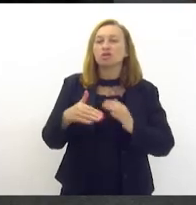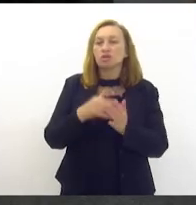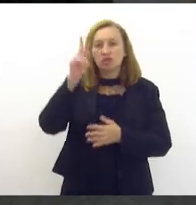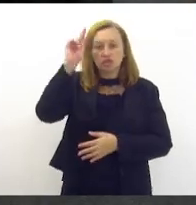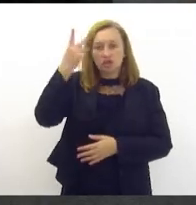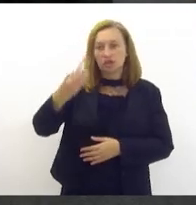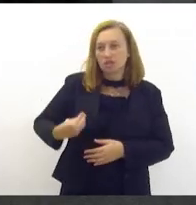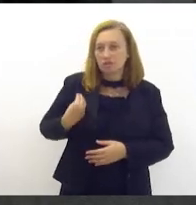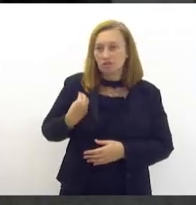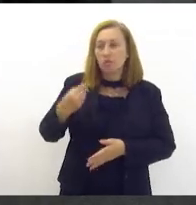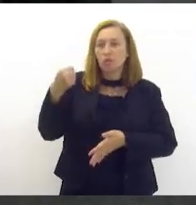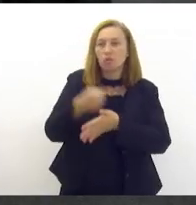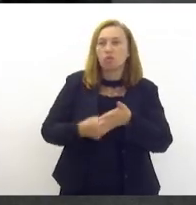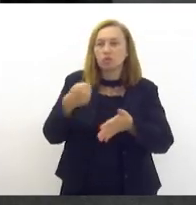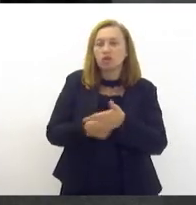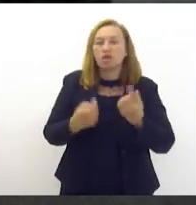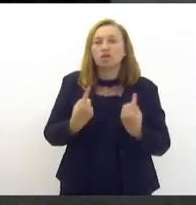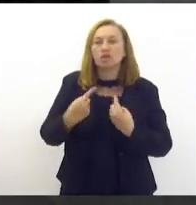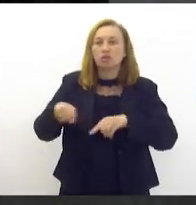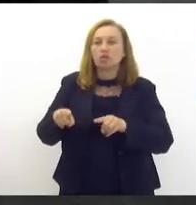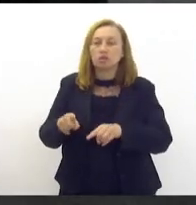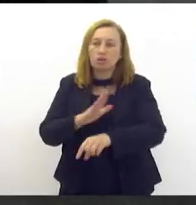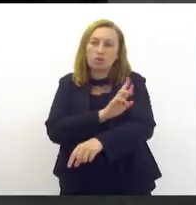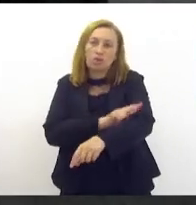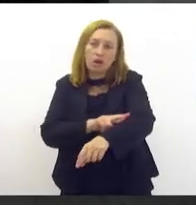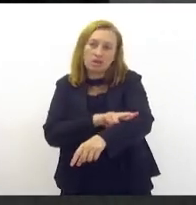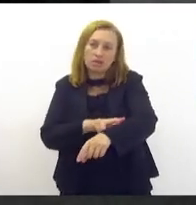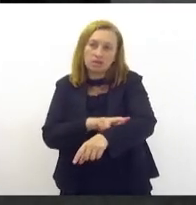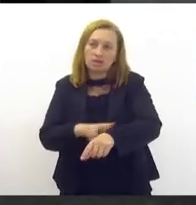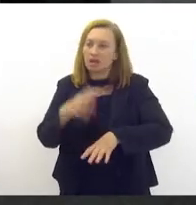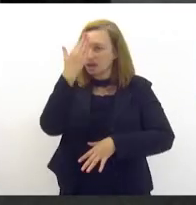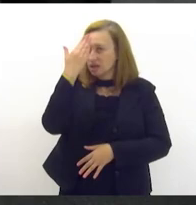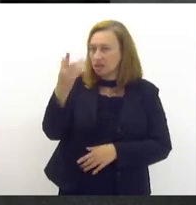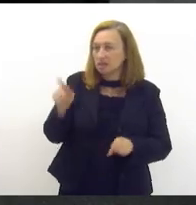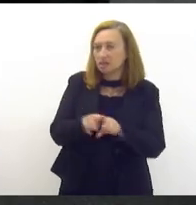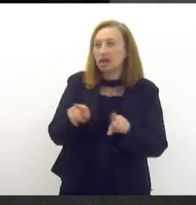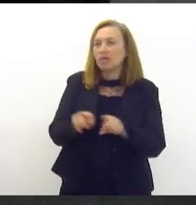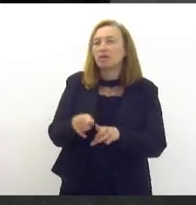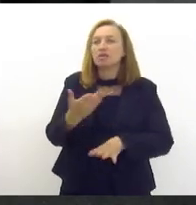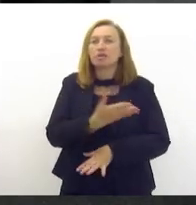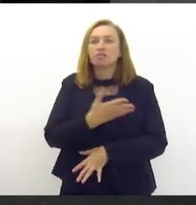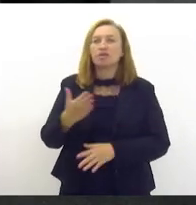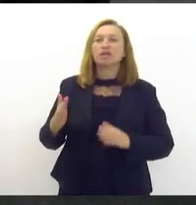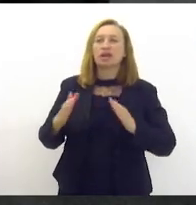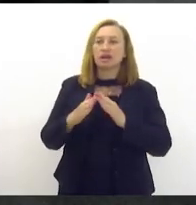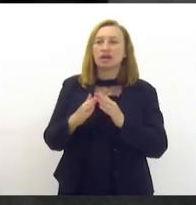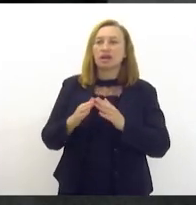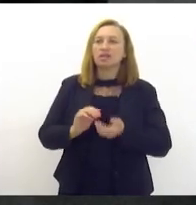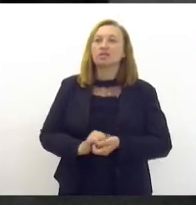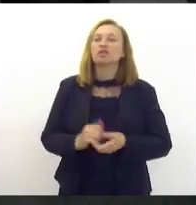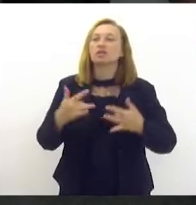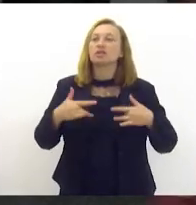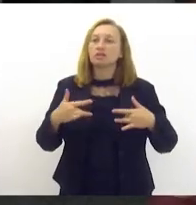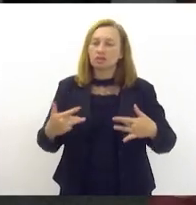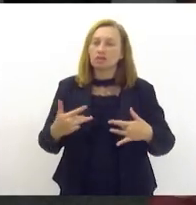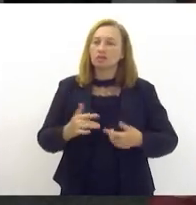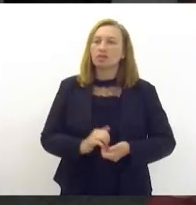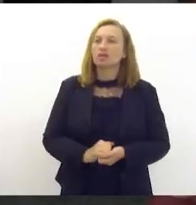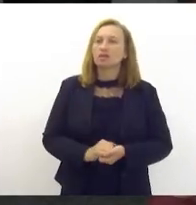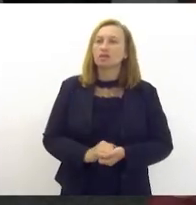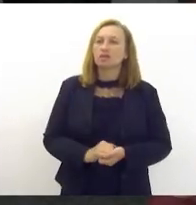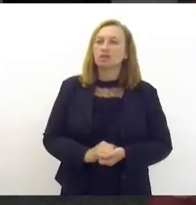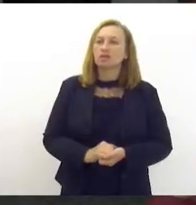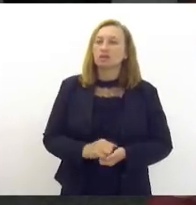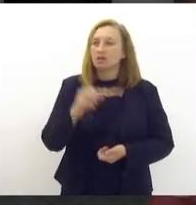vida, estaremos lutando e combatendo o racismo. Agradeço também aos colegas que aqui da casa que deram solidariedade a